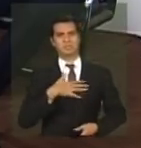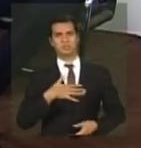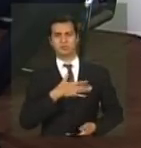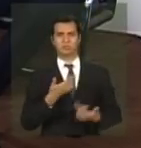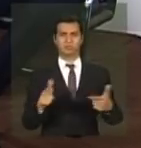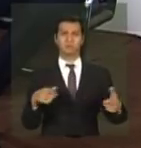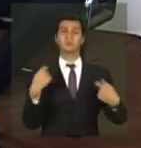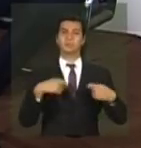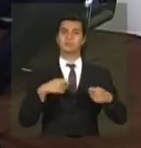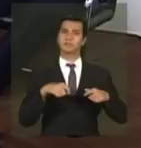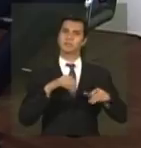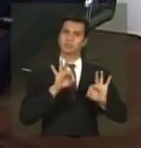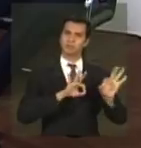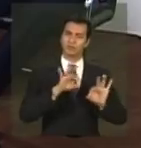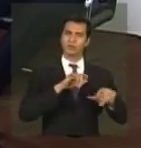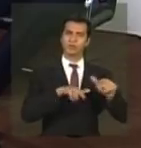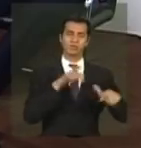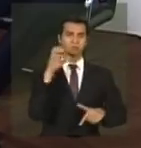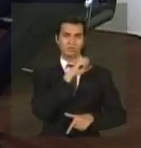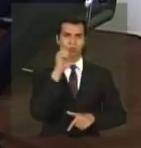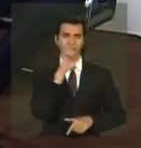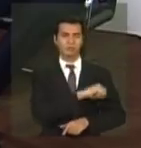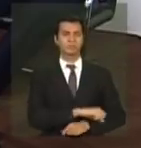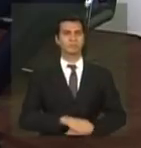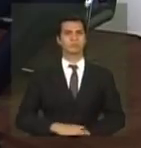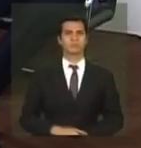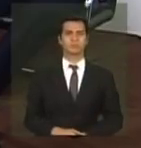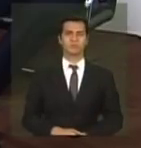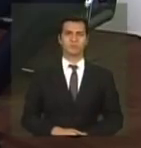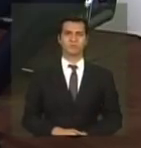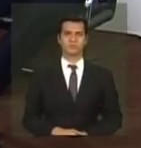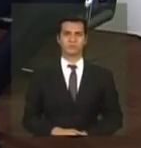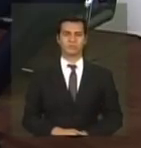Isso precisa ser trabalhado urgentemente.